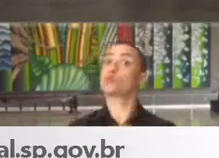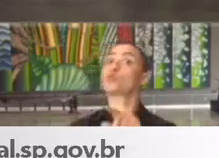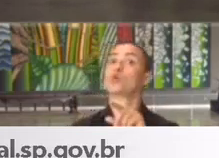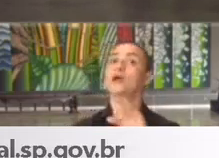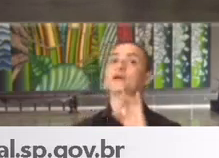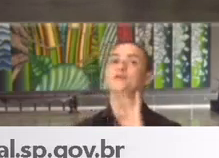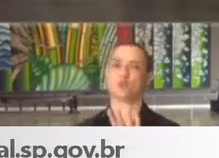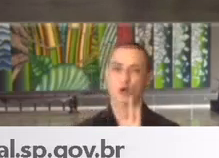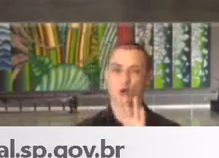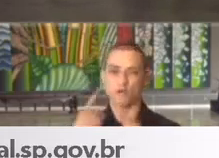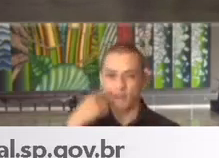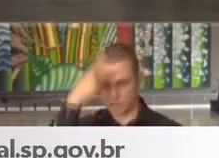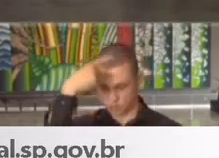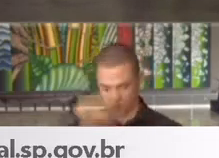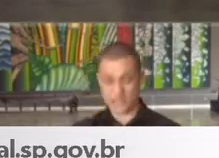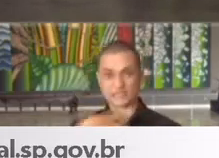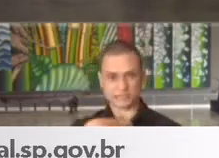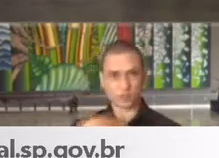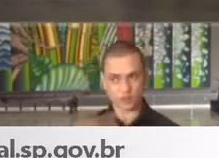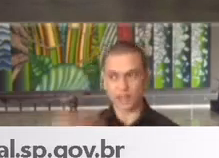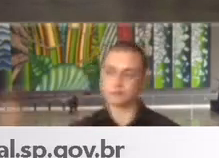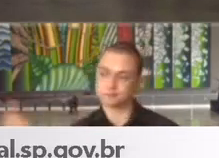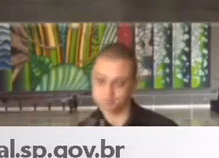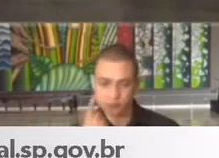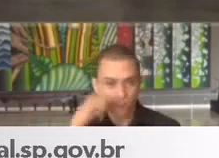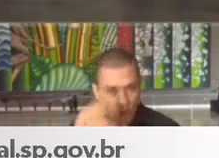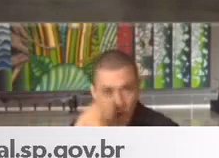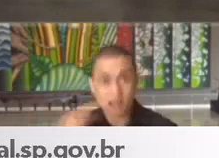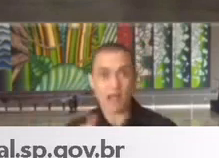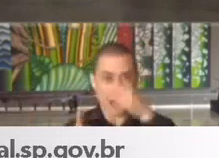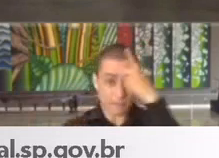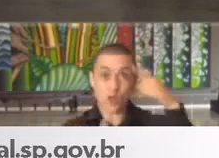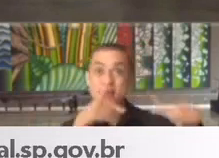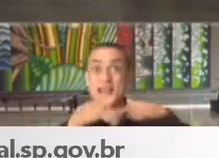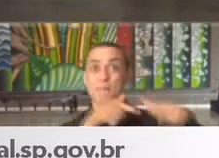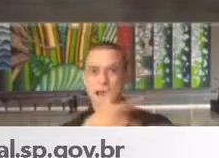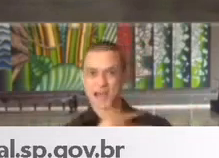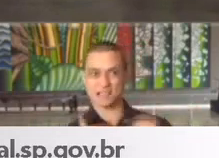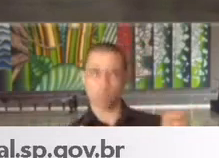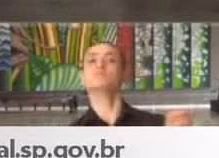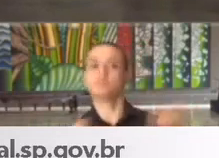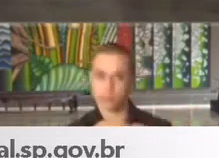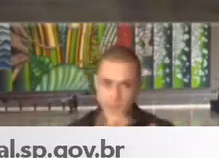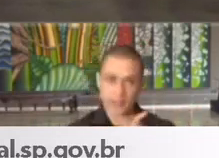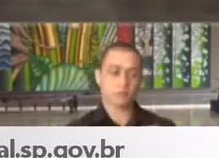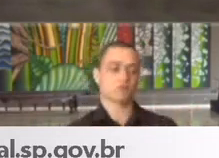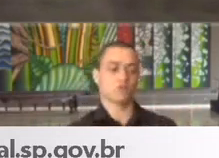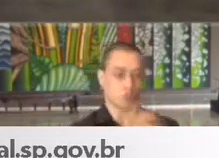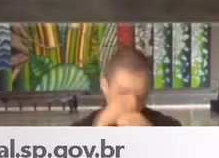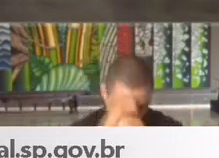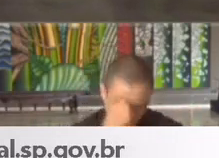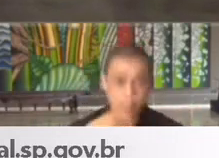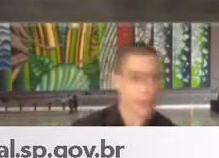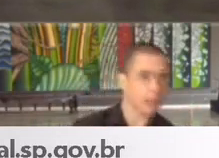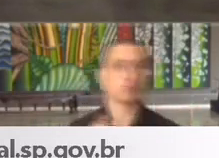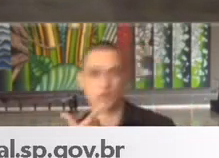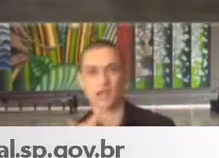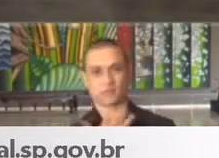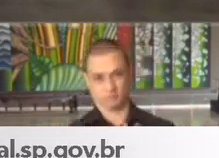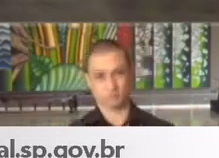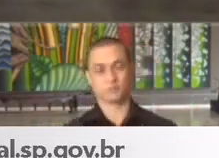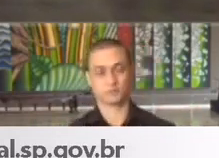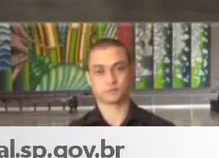com os sintomas, mas também para todos os profissionais da área da saúde. O governador João Dória, quando